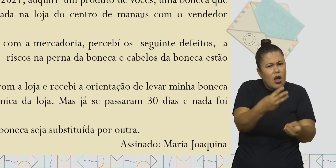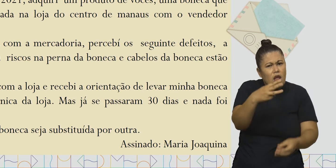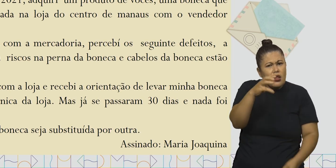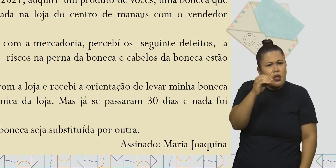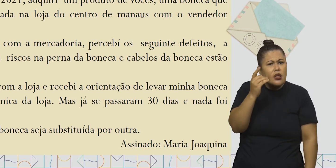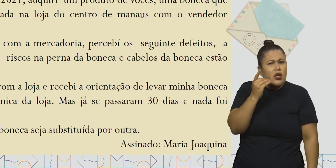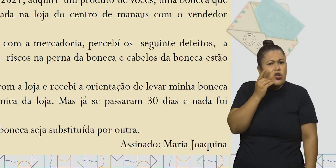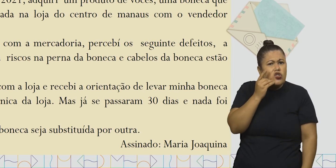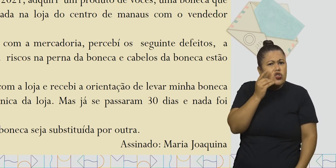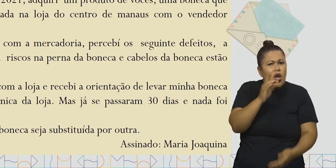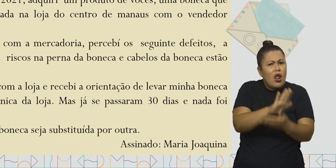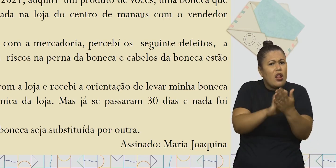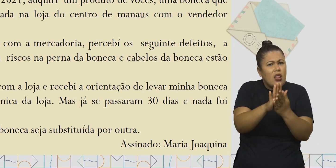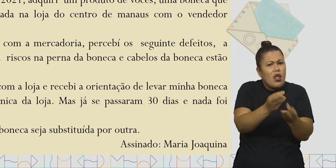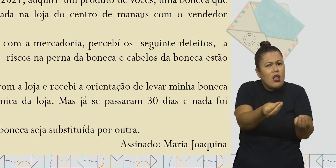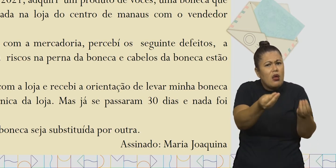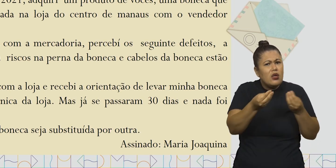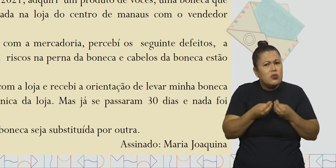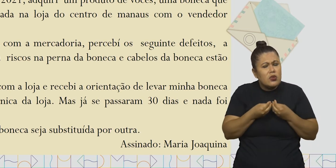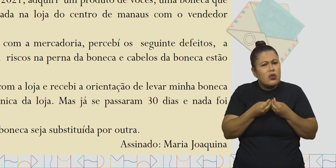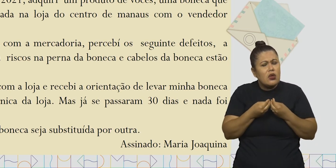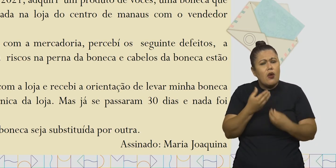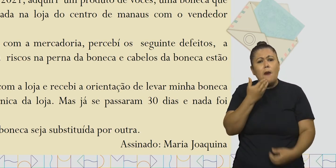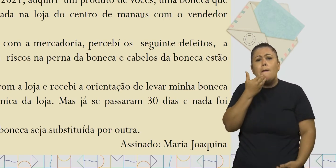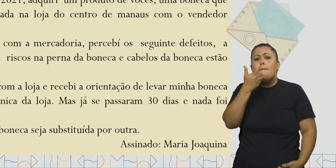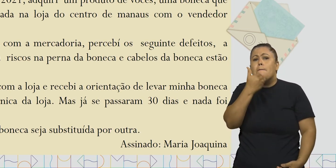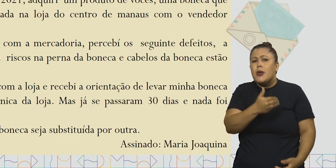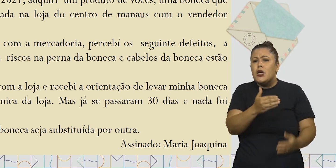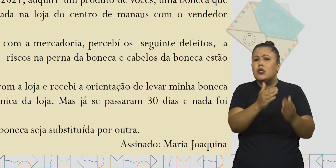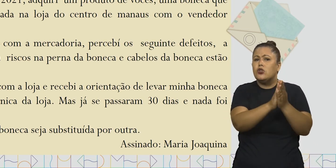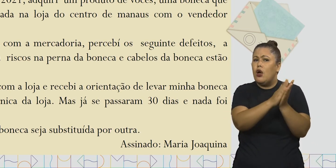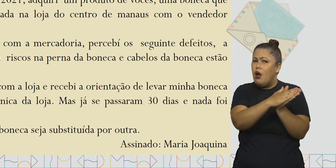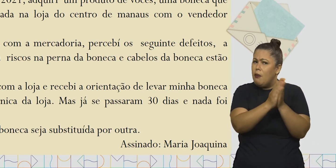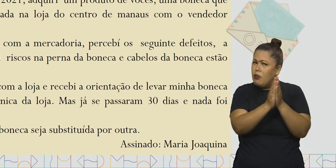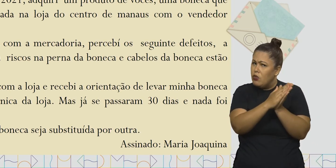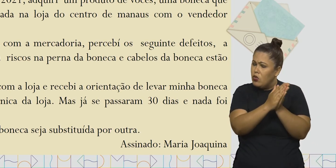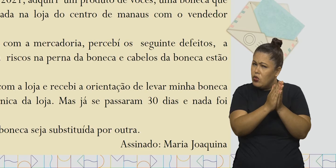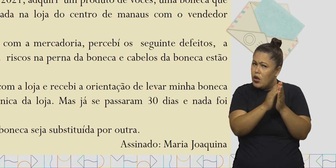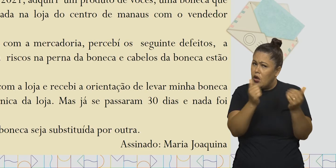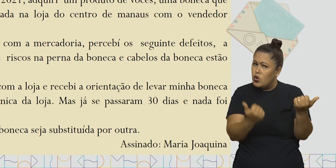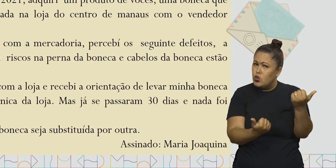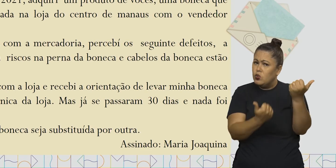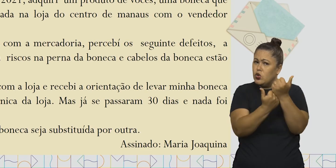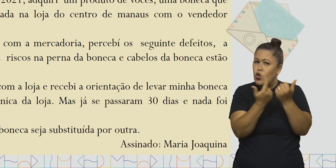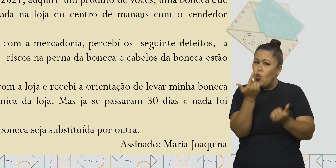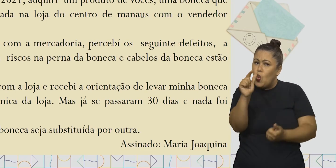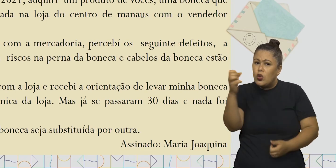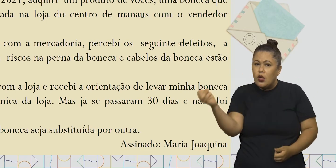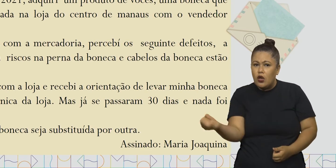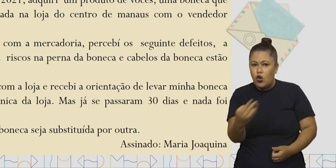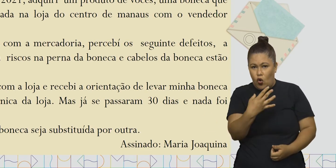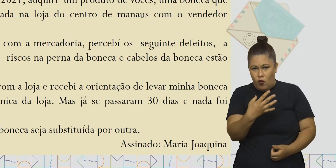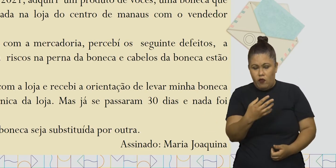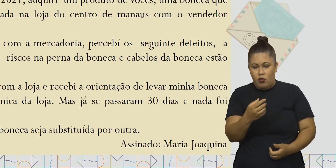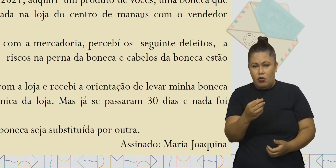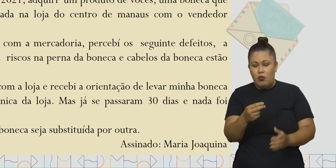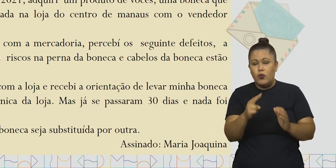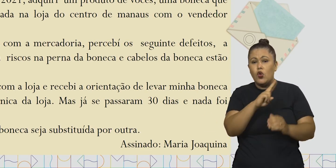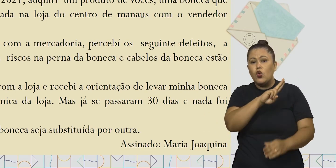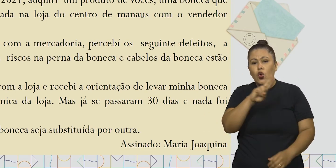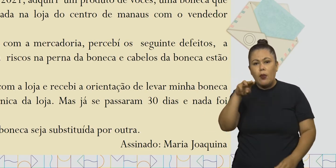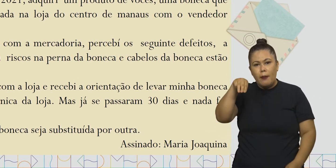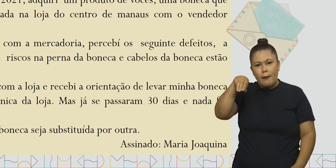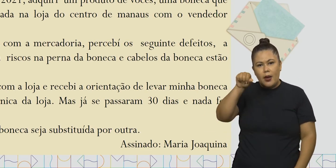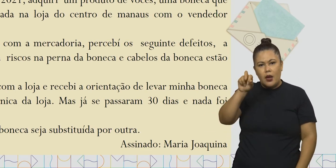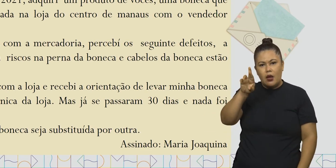dias e nada foi resolvido. Solicito que minha boneca seja substituída por outra.